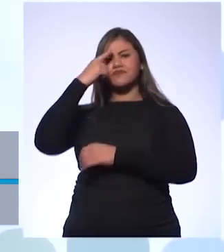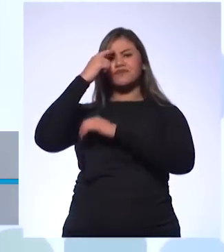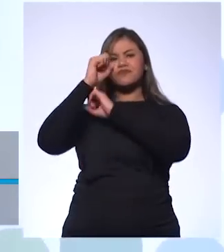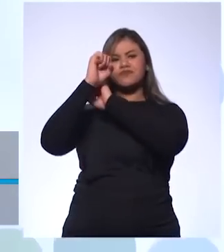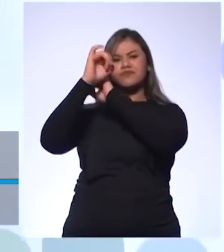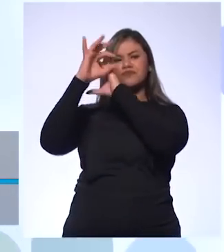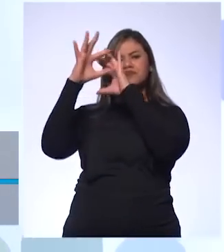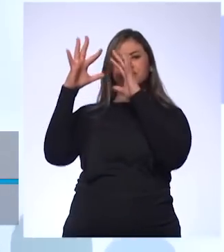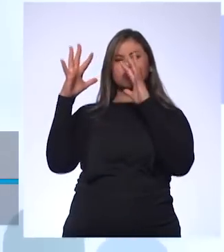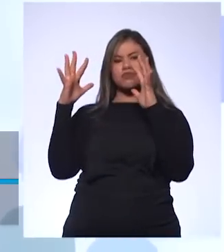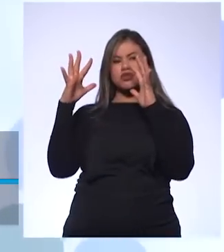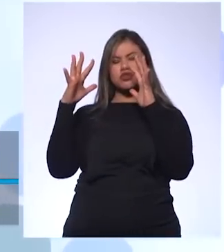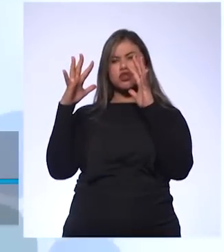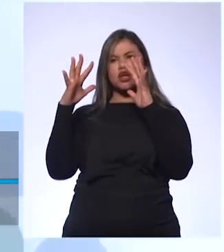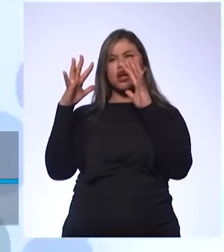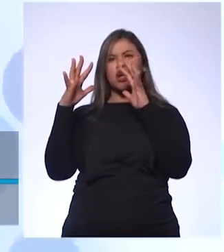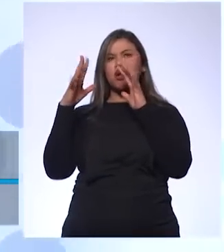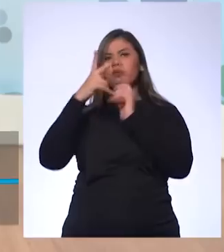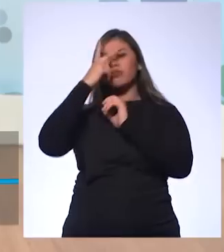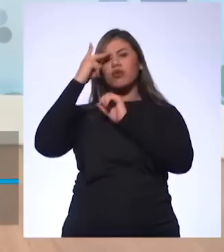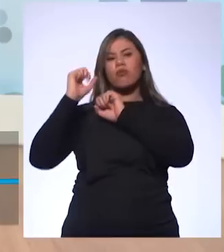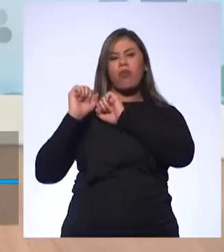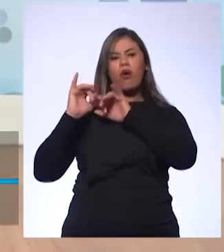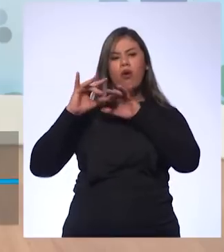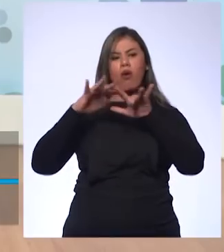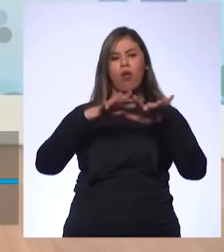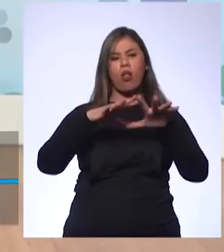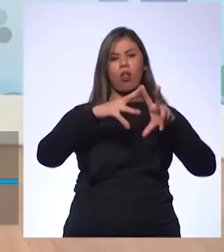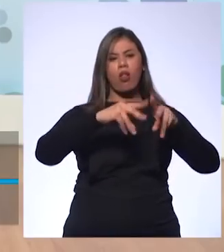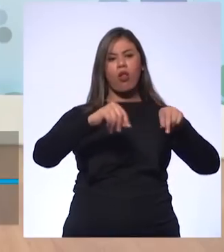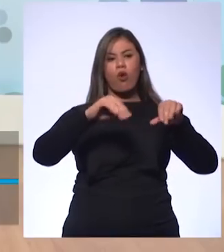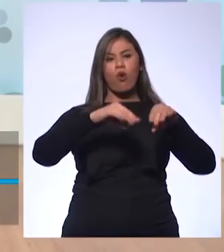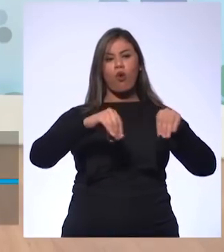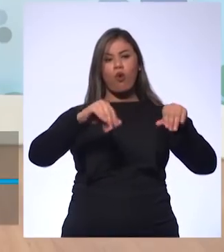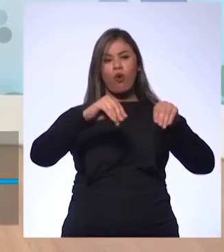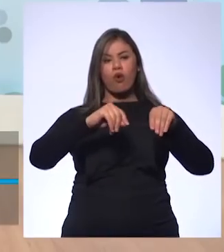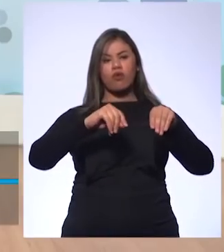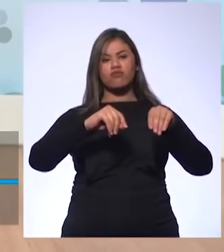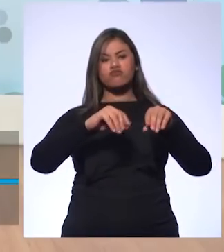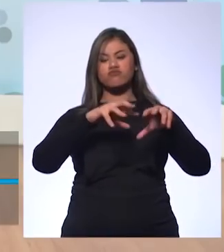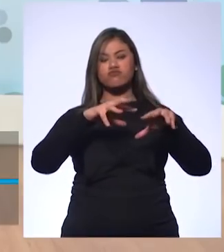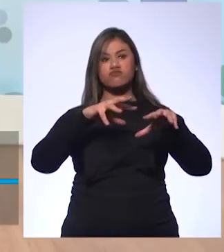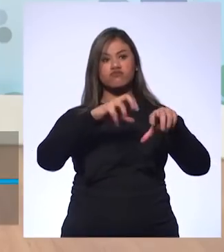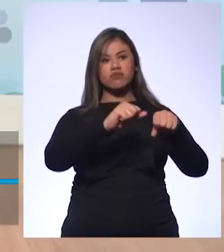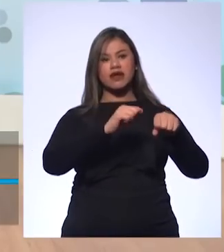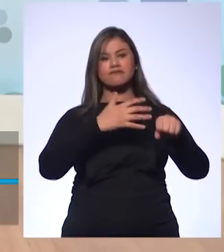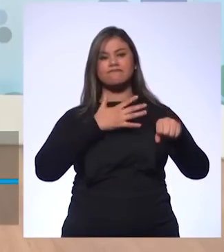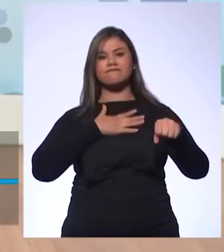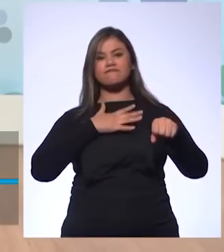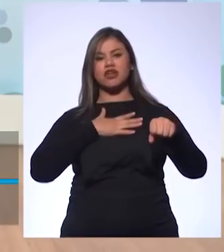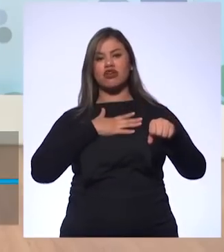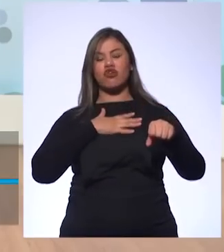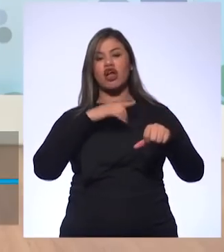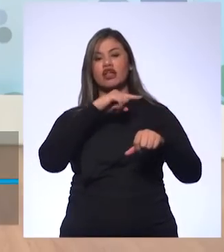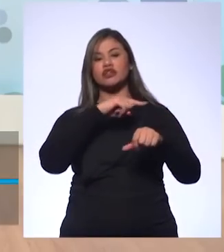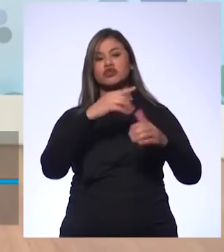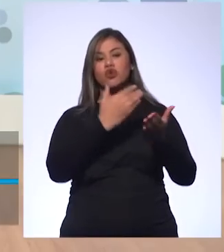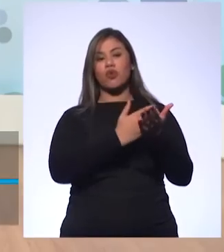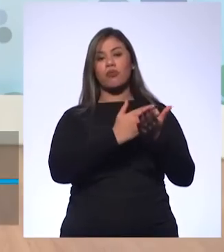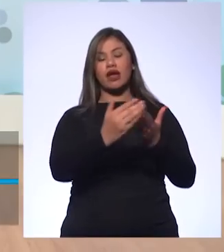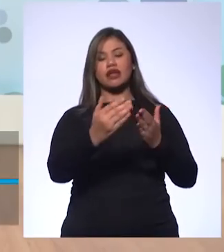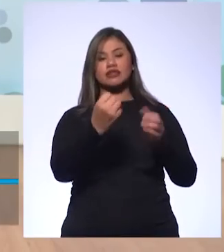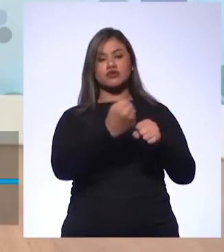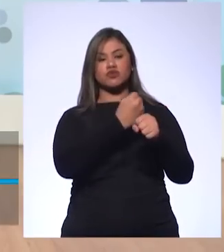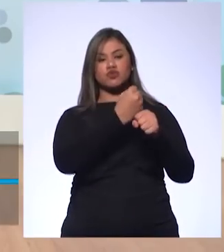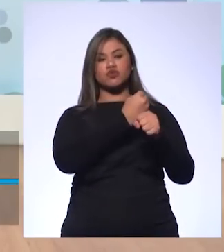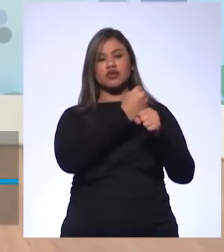de um determinado terreno, Mônica. tá. E alguns que se apropriam de um determinado terreno constroem uma casa